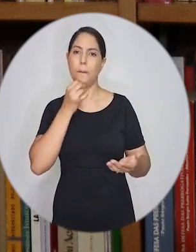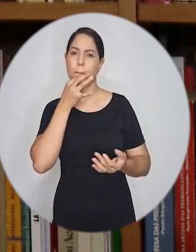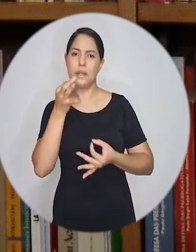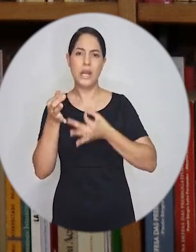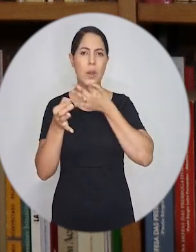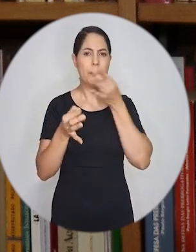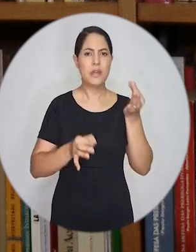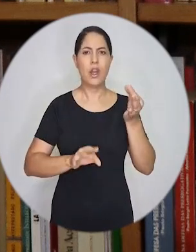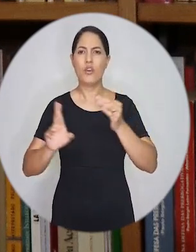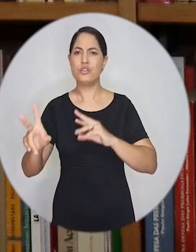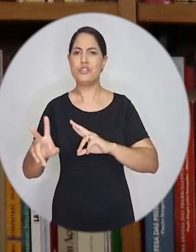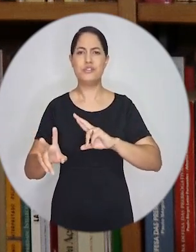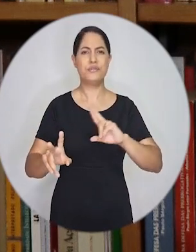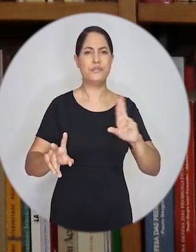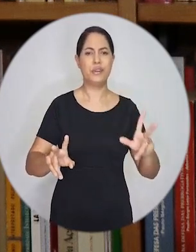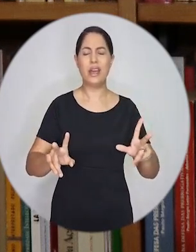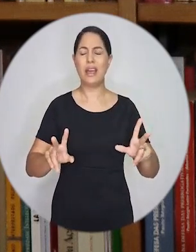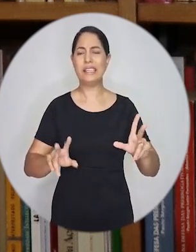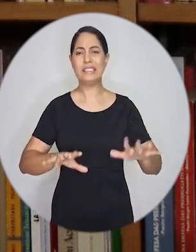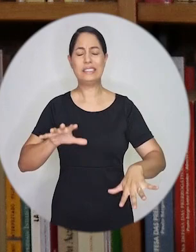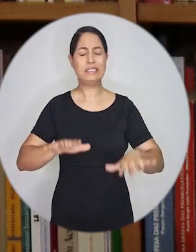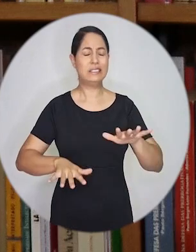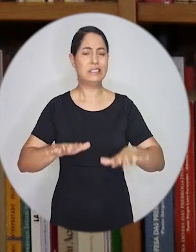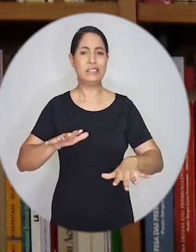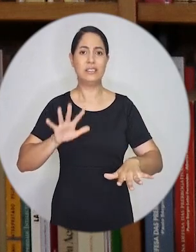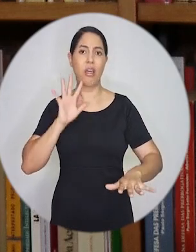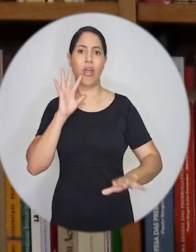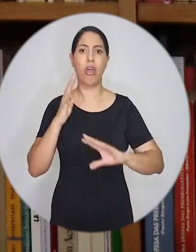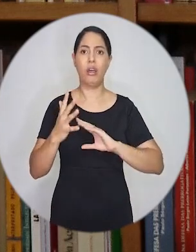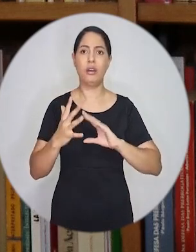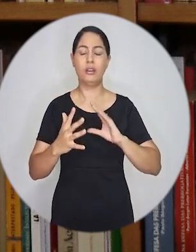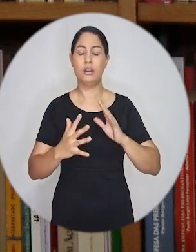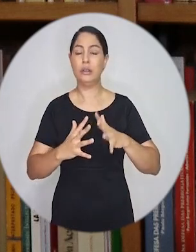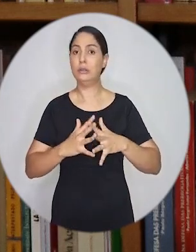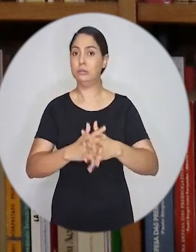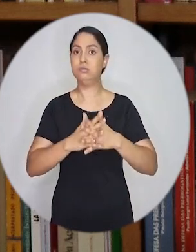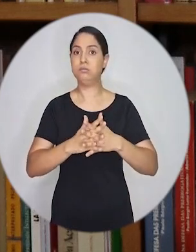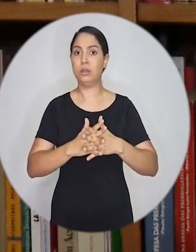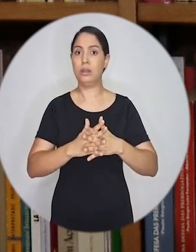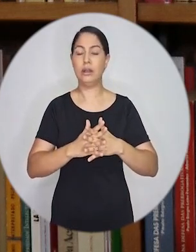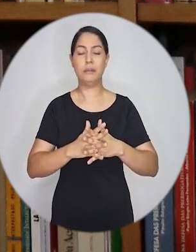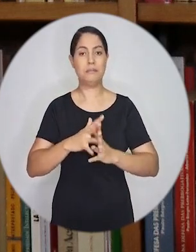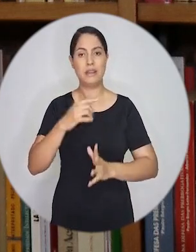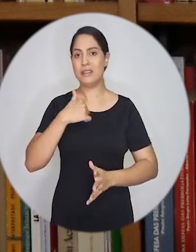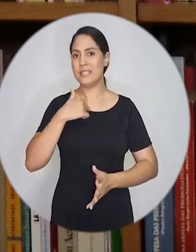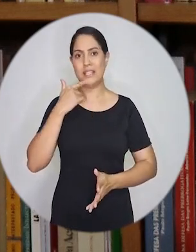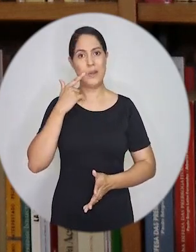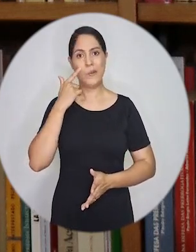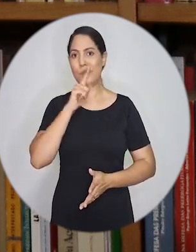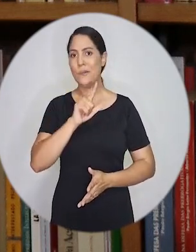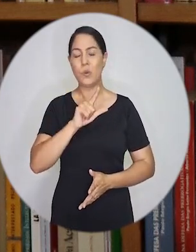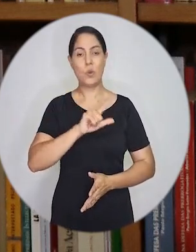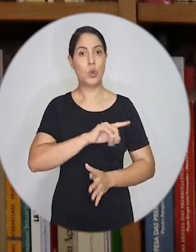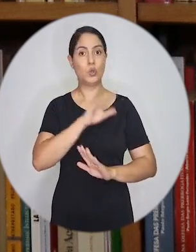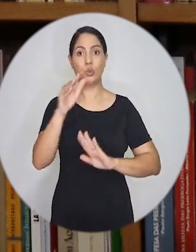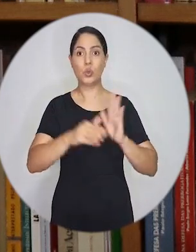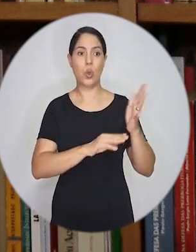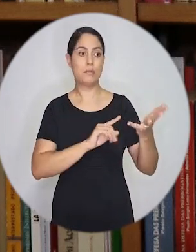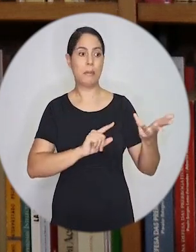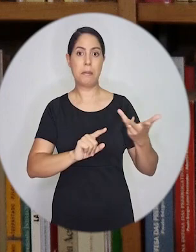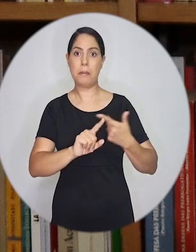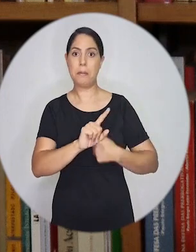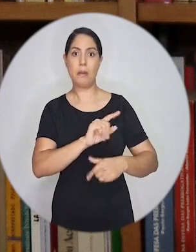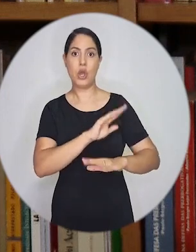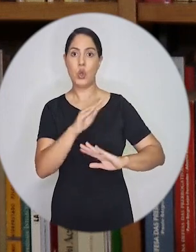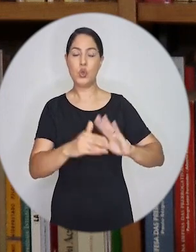enfim, as diversas opiniões que às vezes se entrechocam e eu não consigo